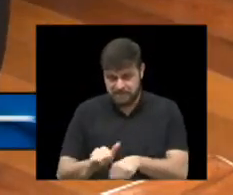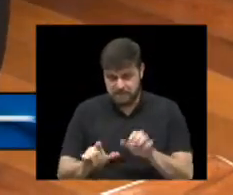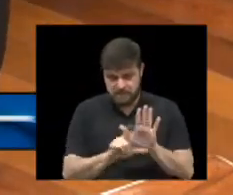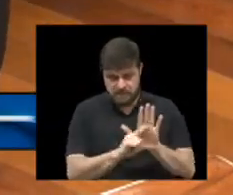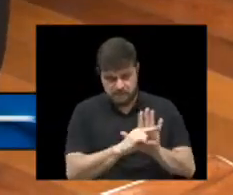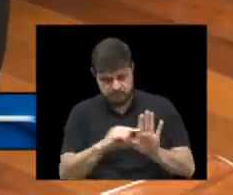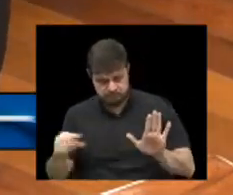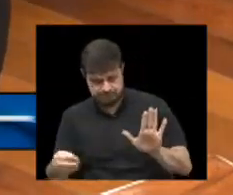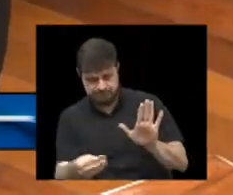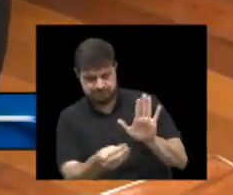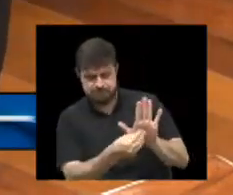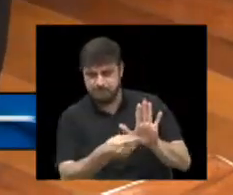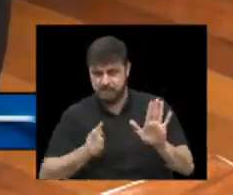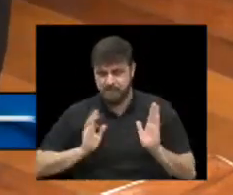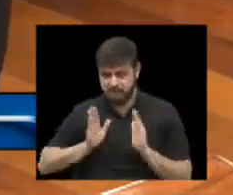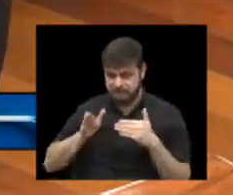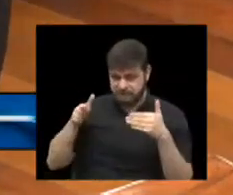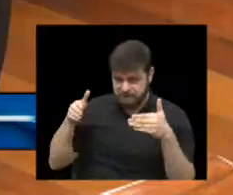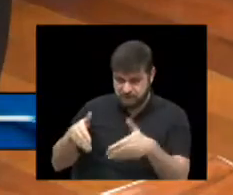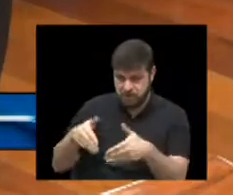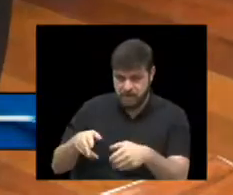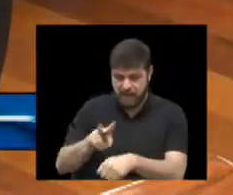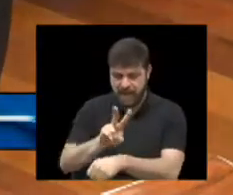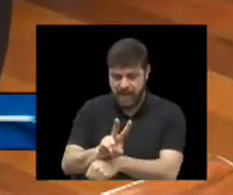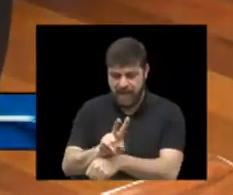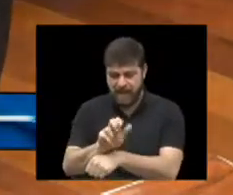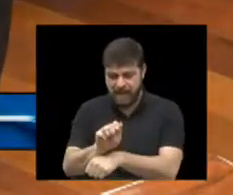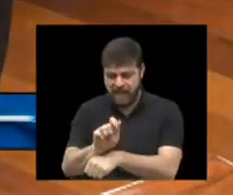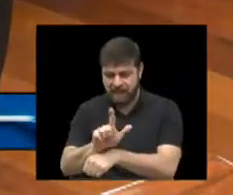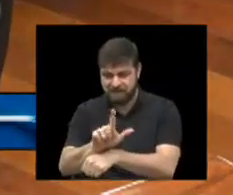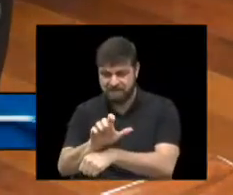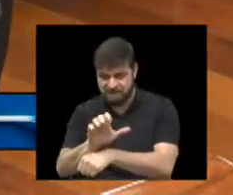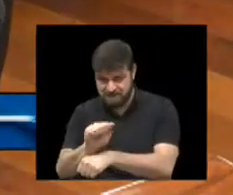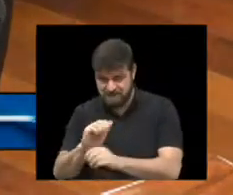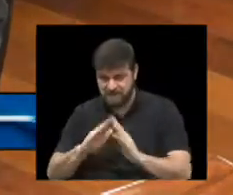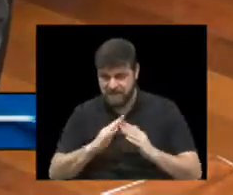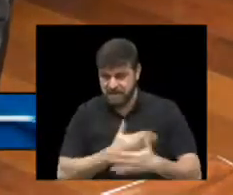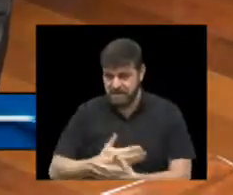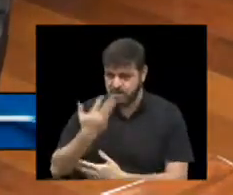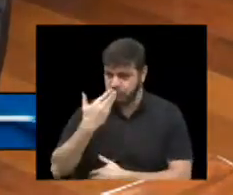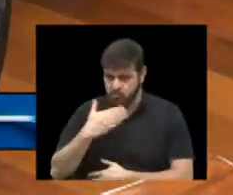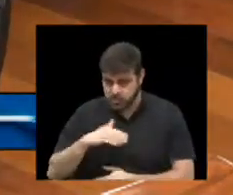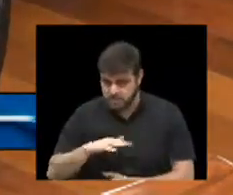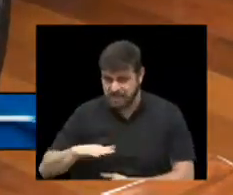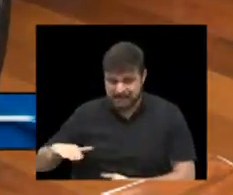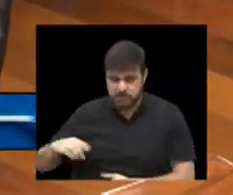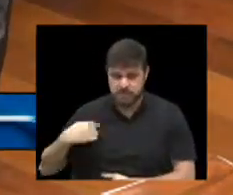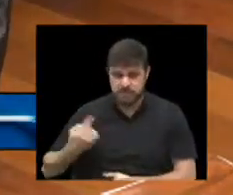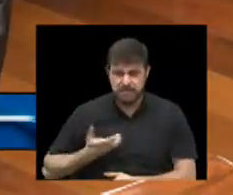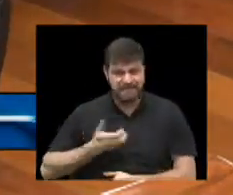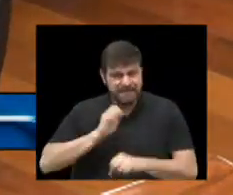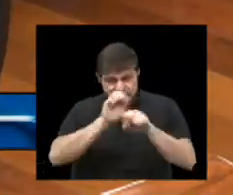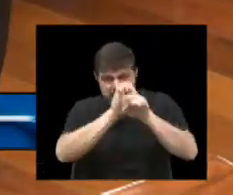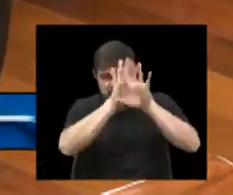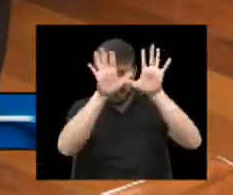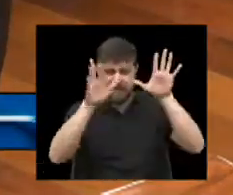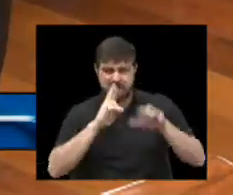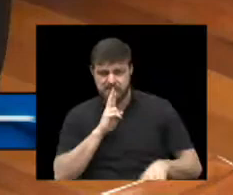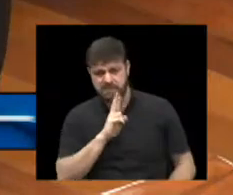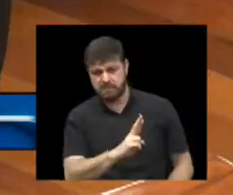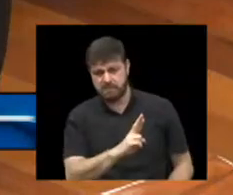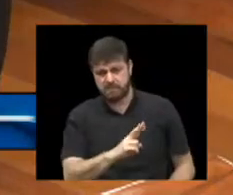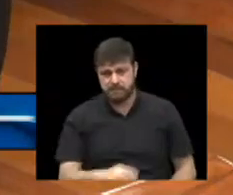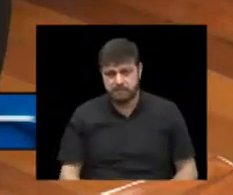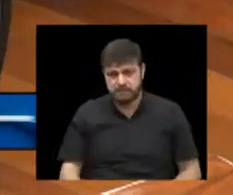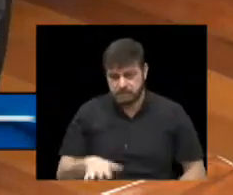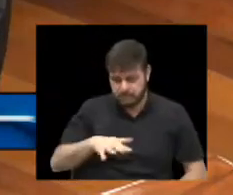é a prioridade de mais vagas em creche. Só para deixar claro para esta casa aqui e para a vereadora, a educação, a